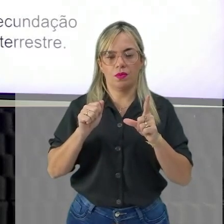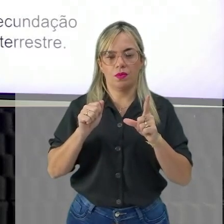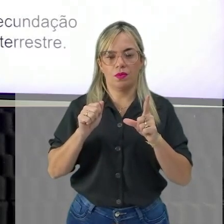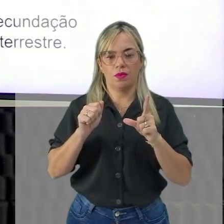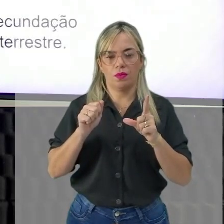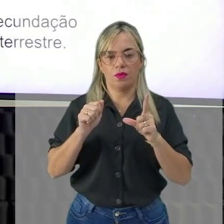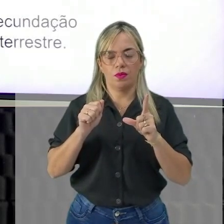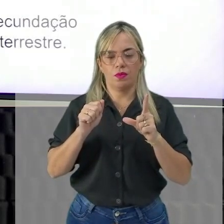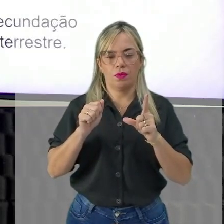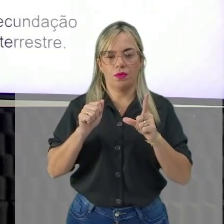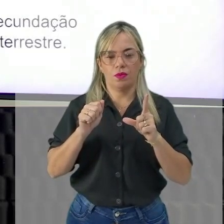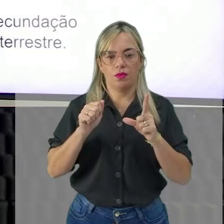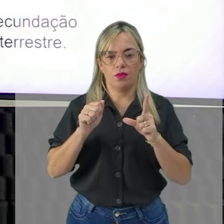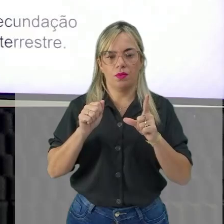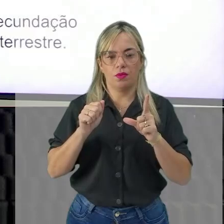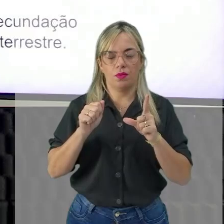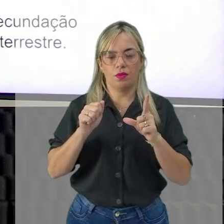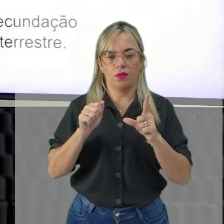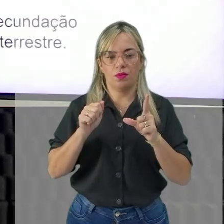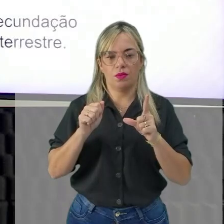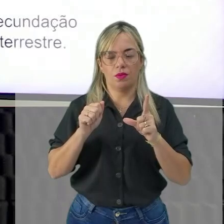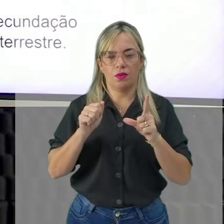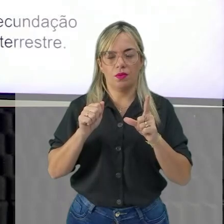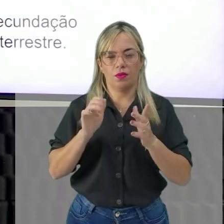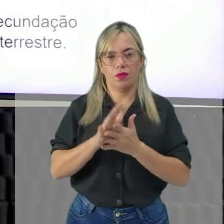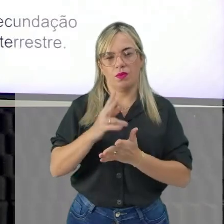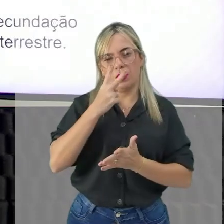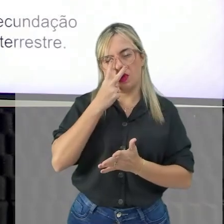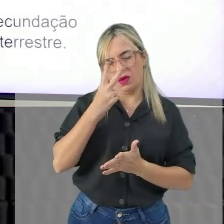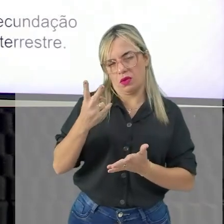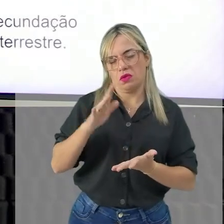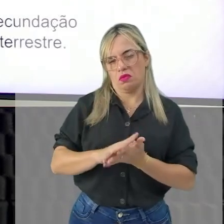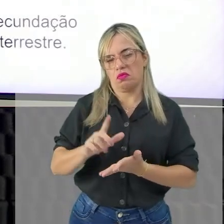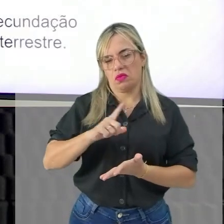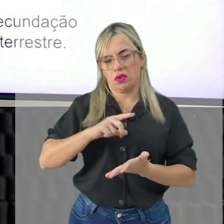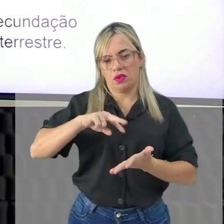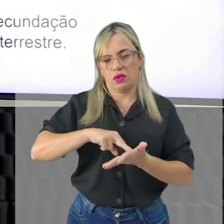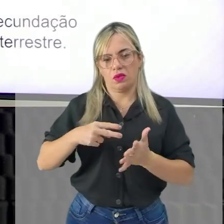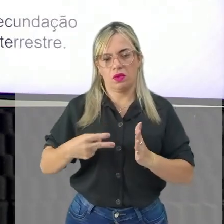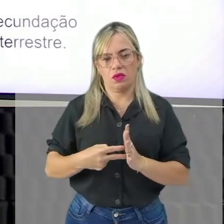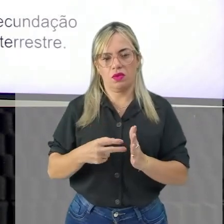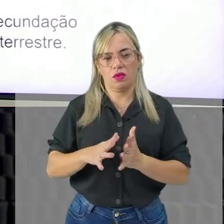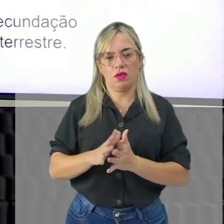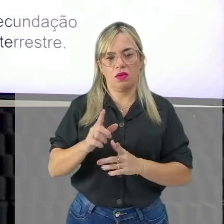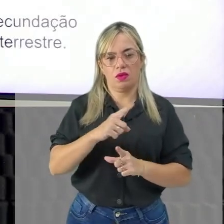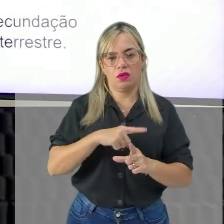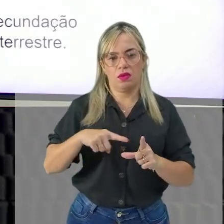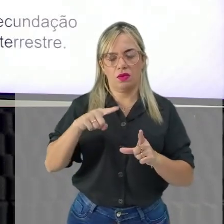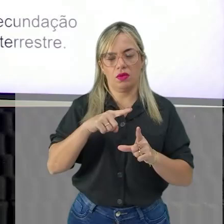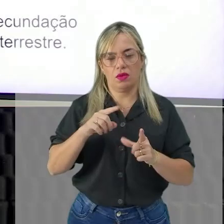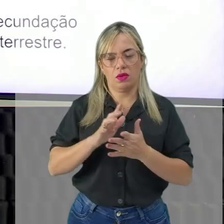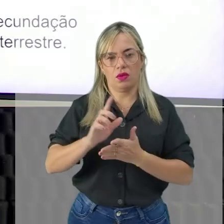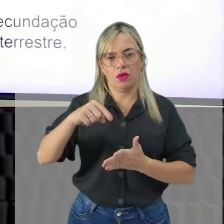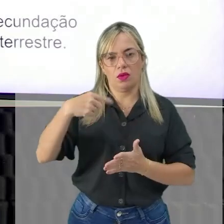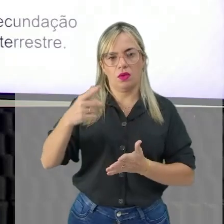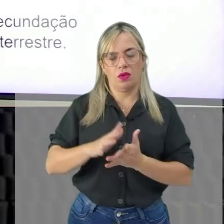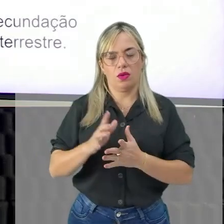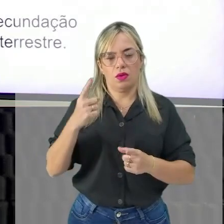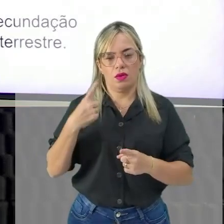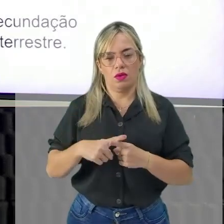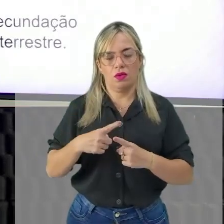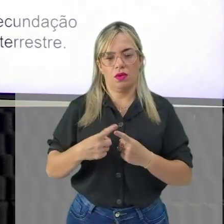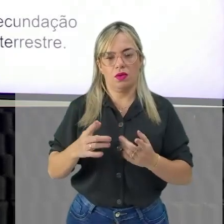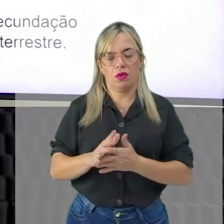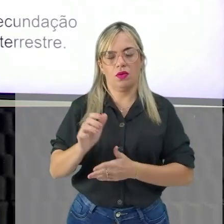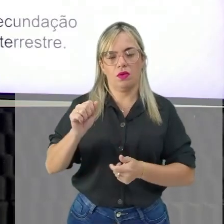como adaptação ao meio terrestre. Acho que faz muito sentido, né? E a gente vai ver depois por quê, o